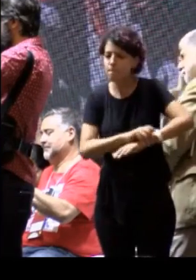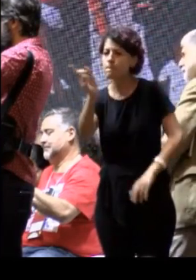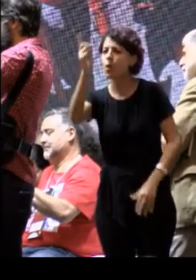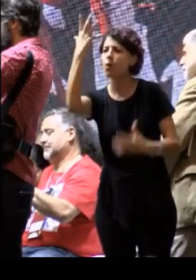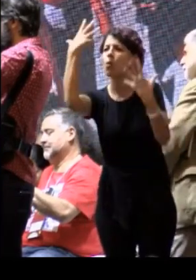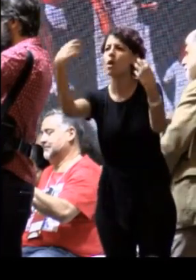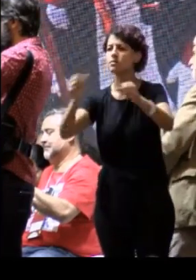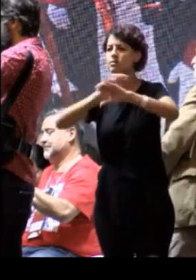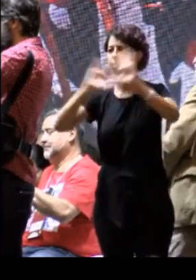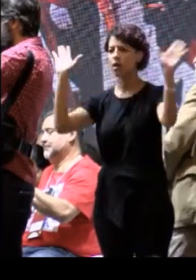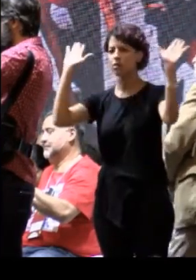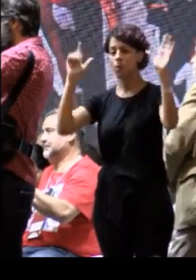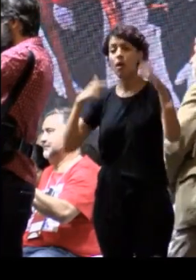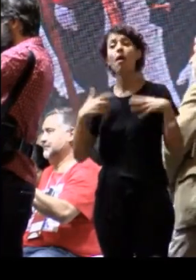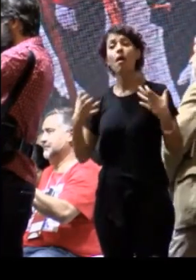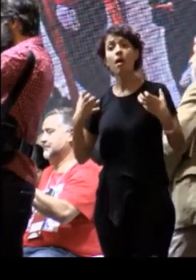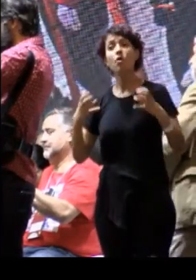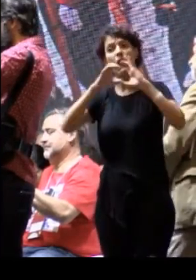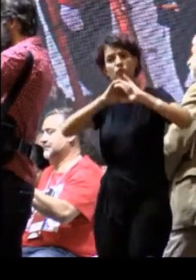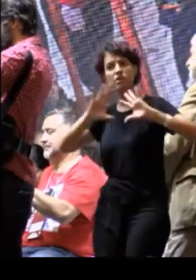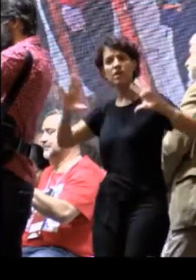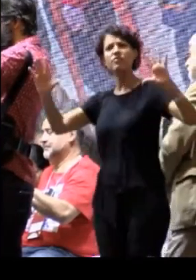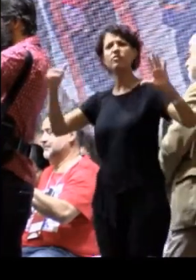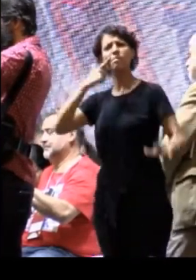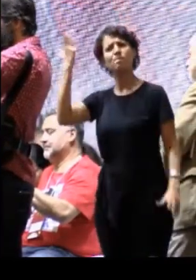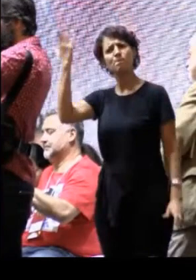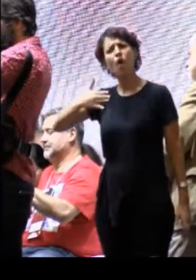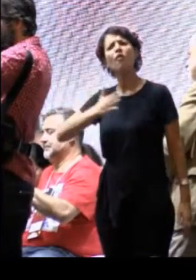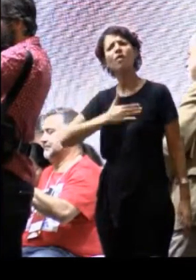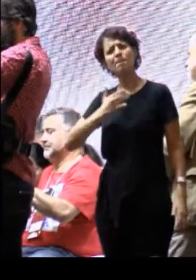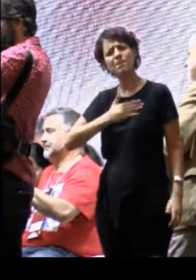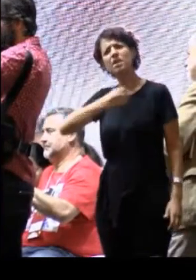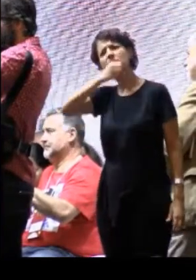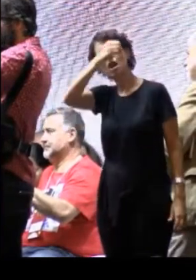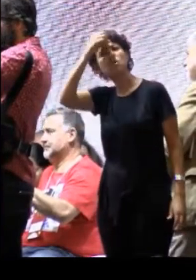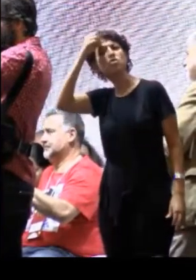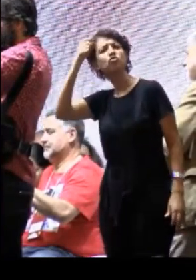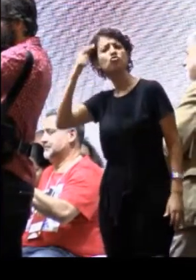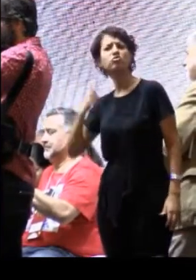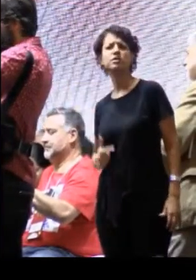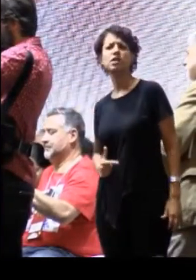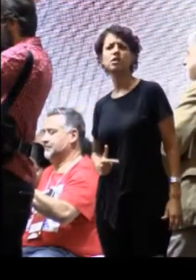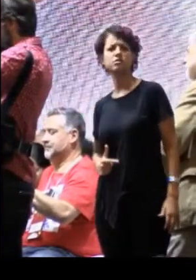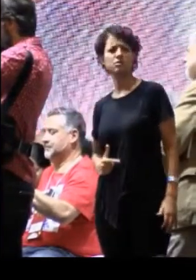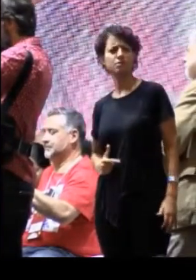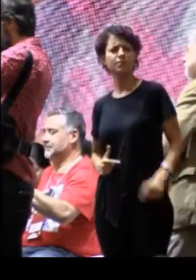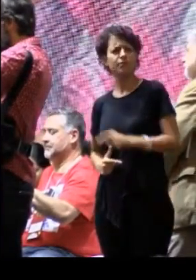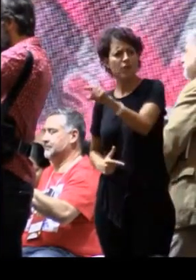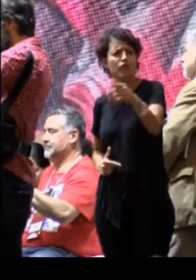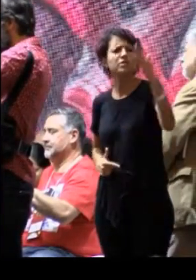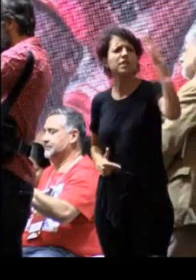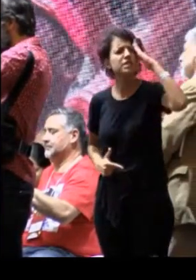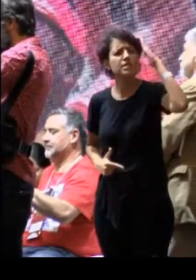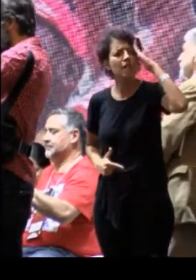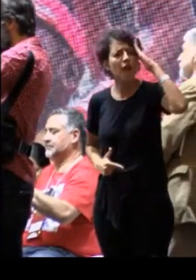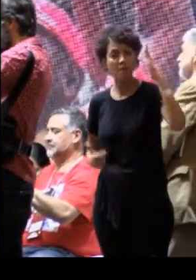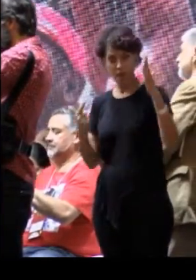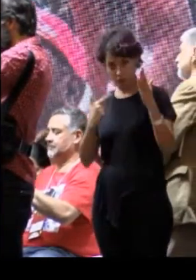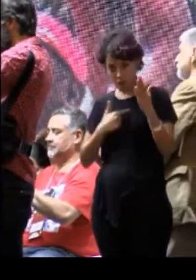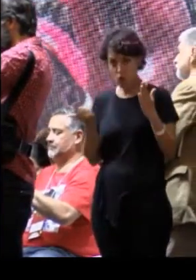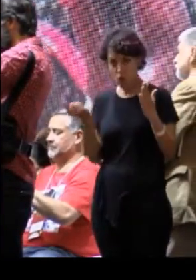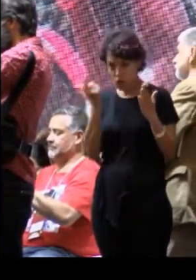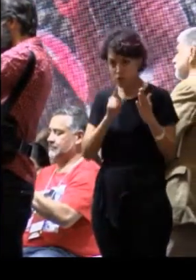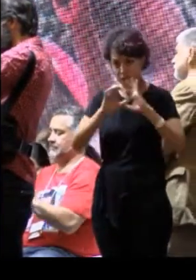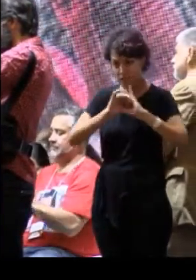Eu só quero sair com a minha inocência. Portanto, vocês sabem que esse processo que me fez ficar livre aqui